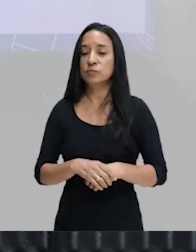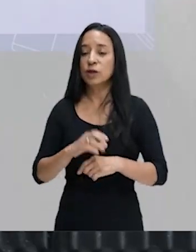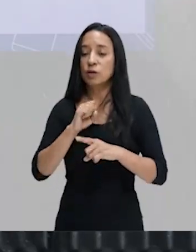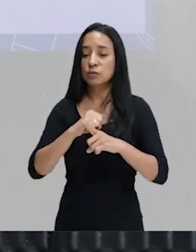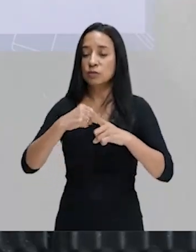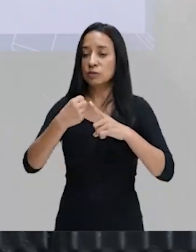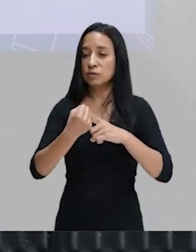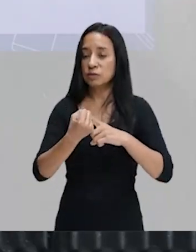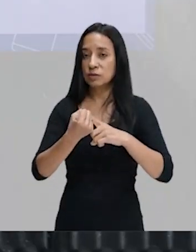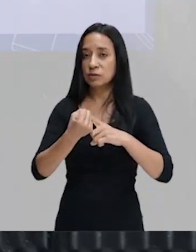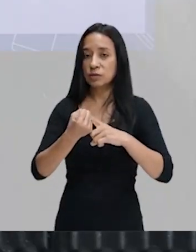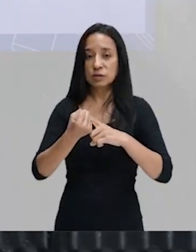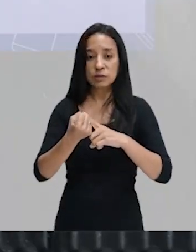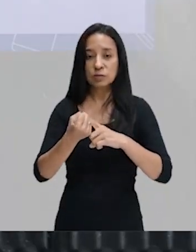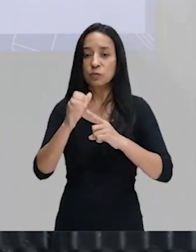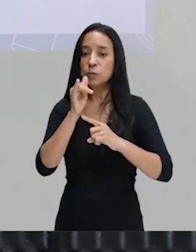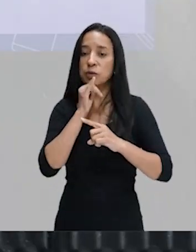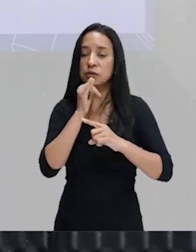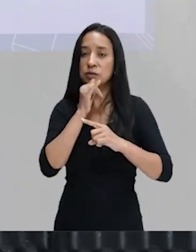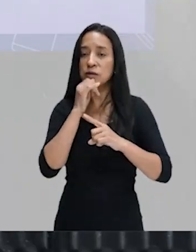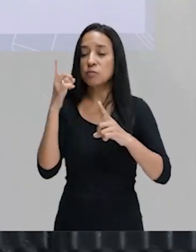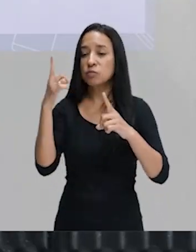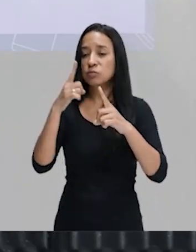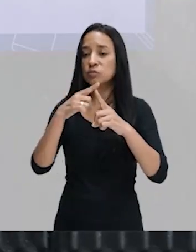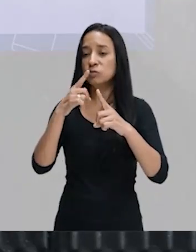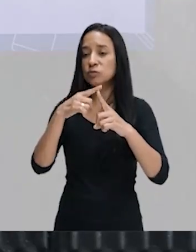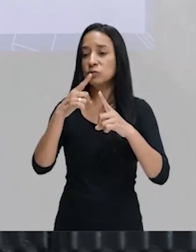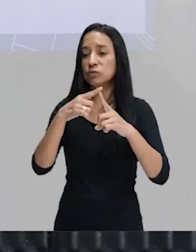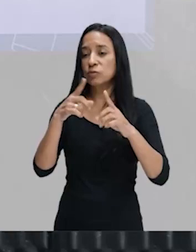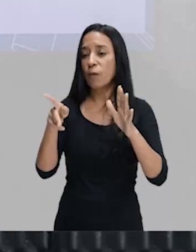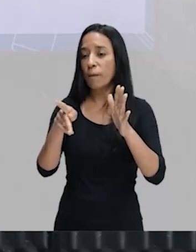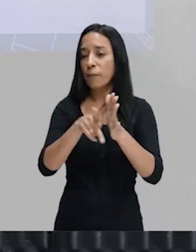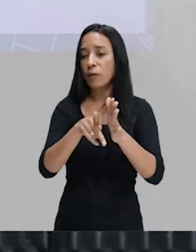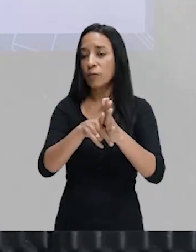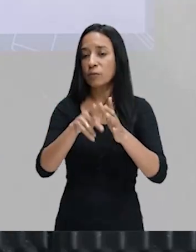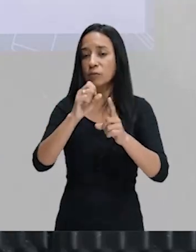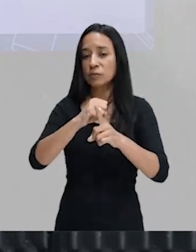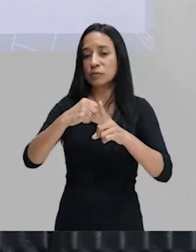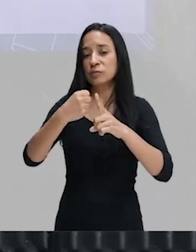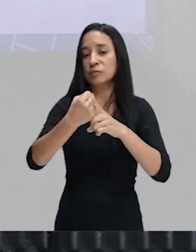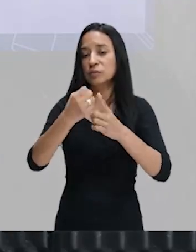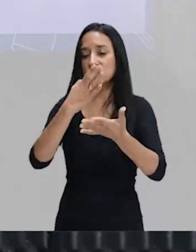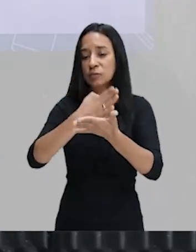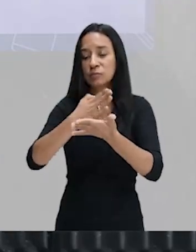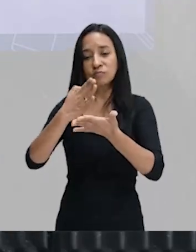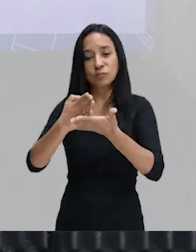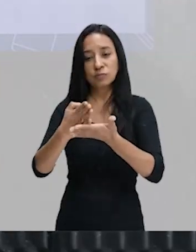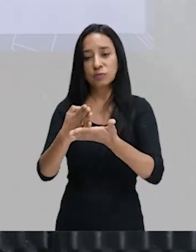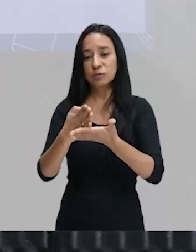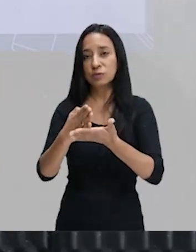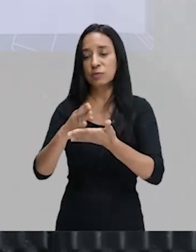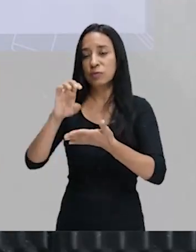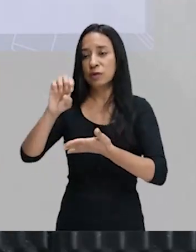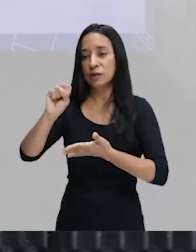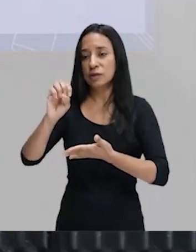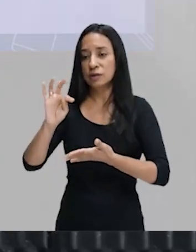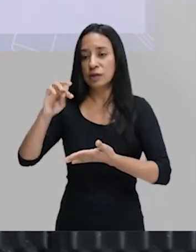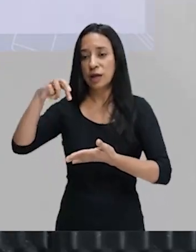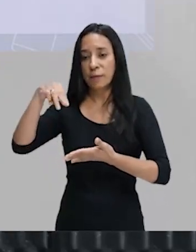Europa da Idade Média foi um exemplo típico de uma sociedade estratificada, dividida por